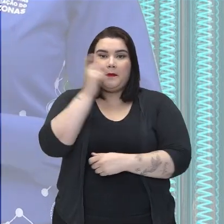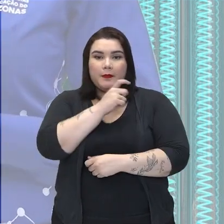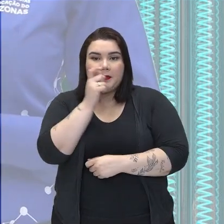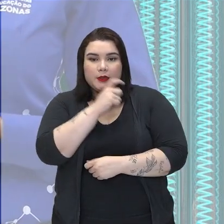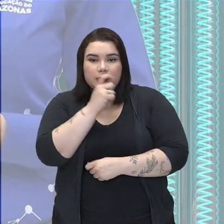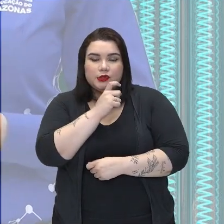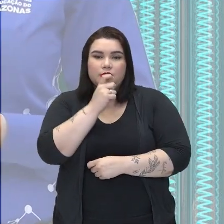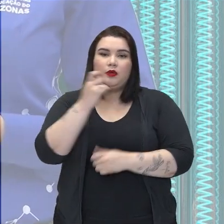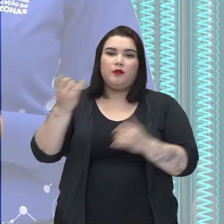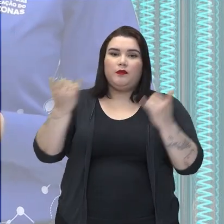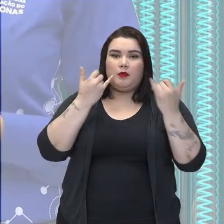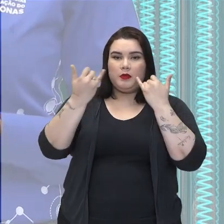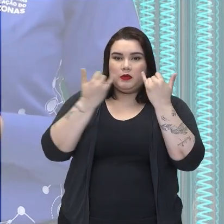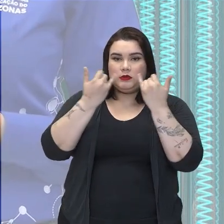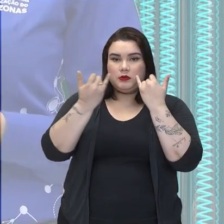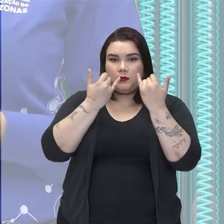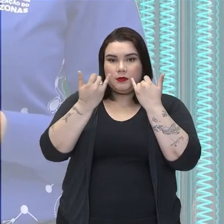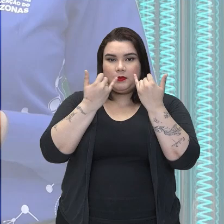mostrar